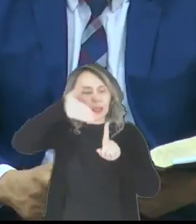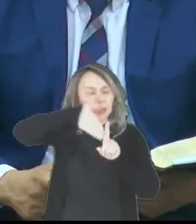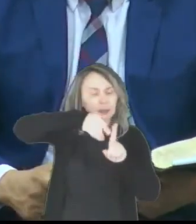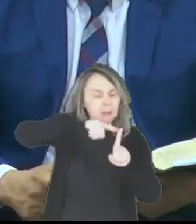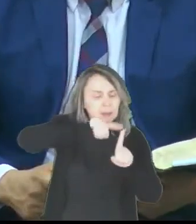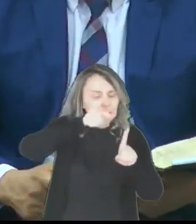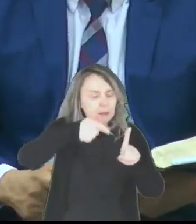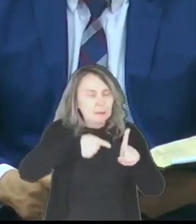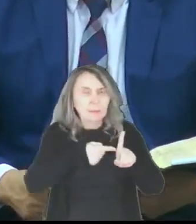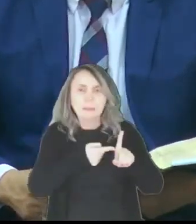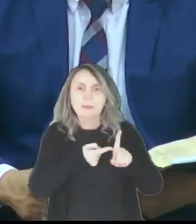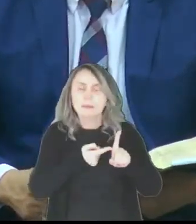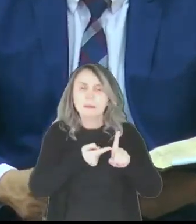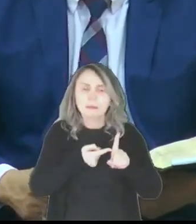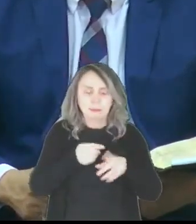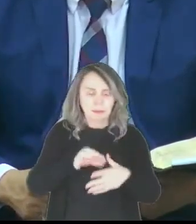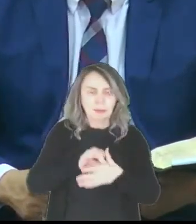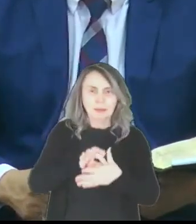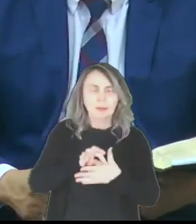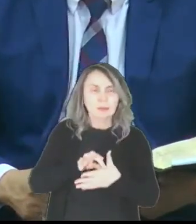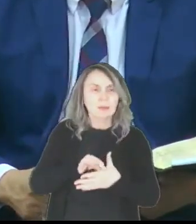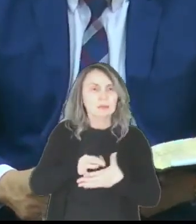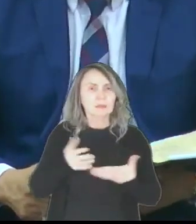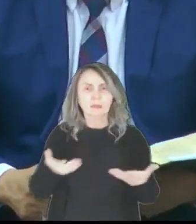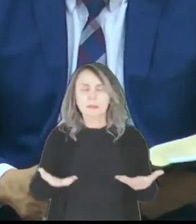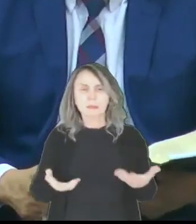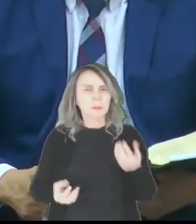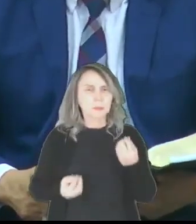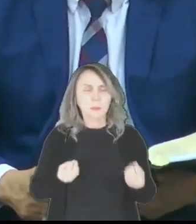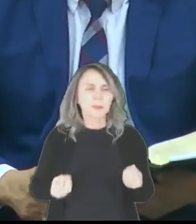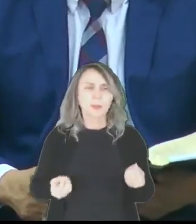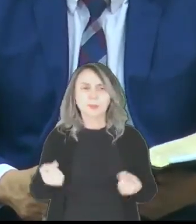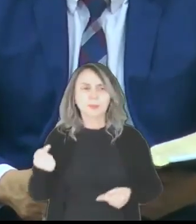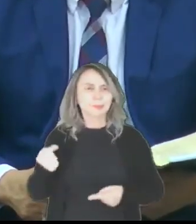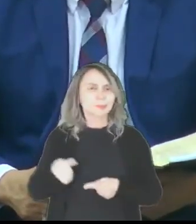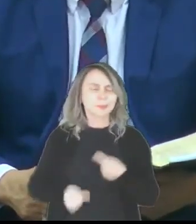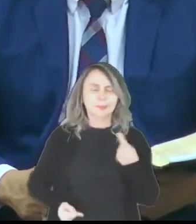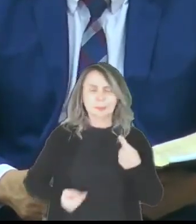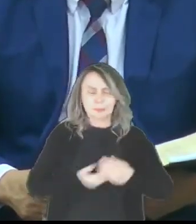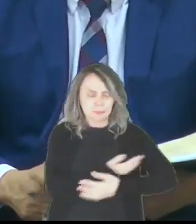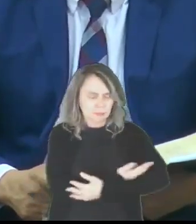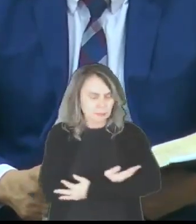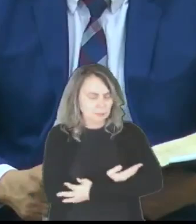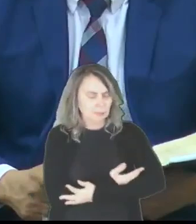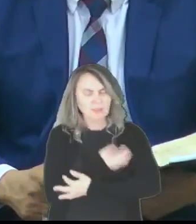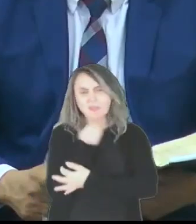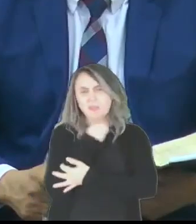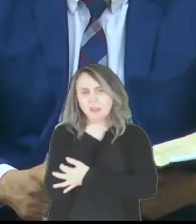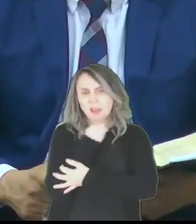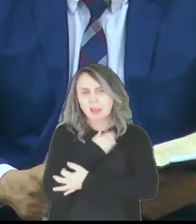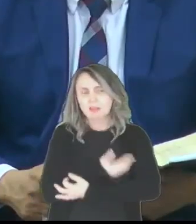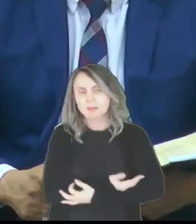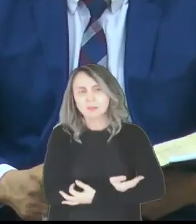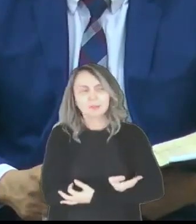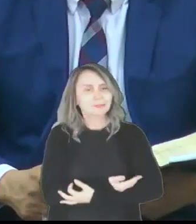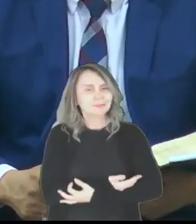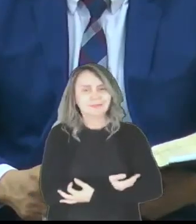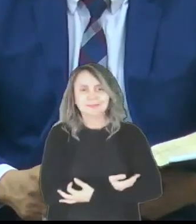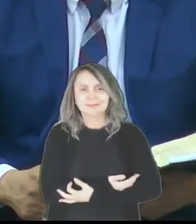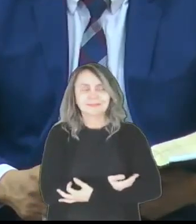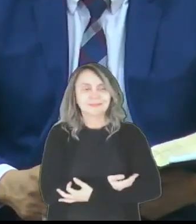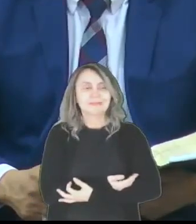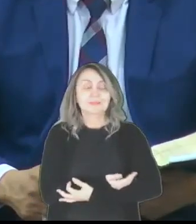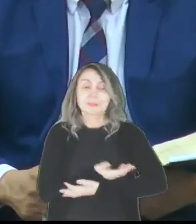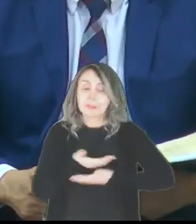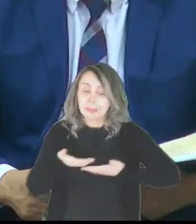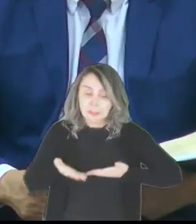um ser invisível a olho nu, como um bebê frágil. Louvado seja Deus. Nascer